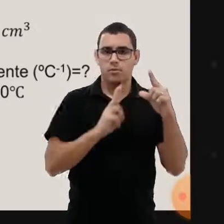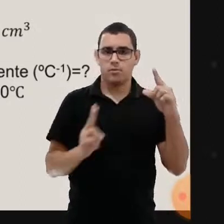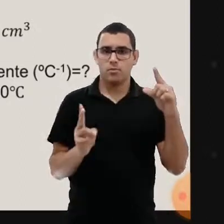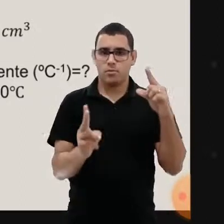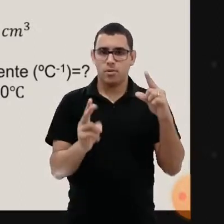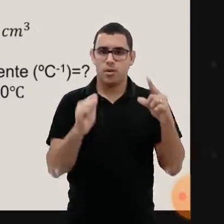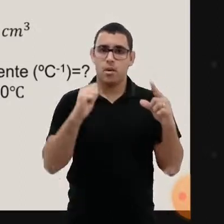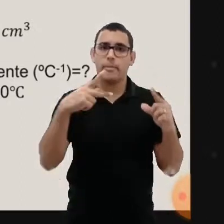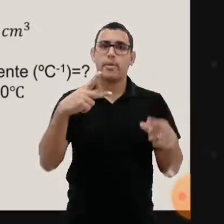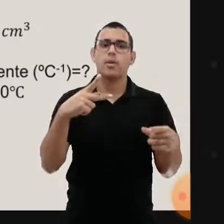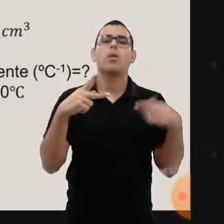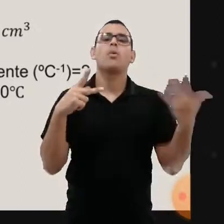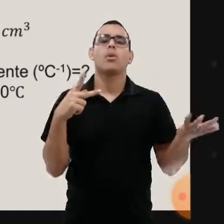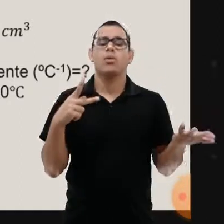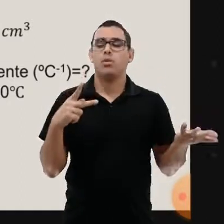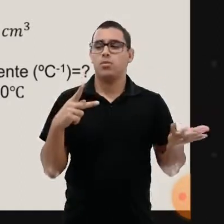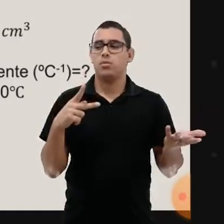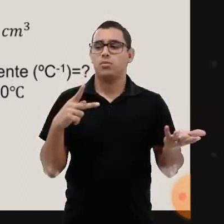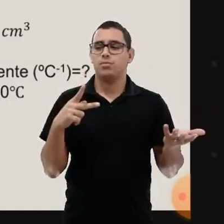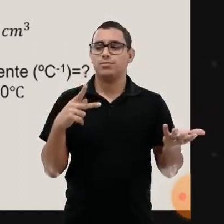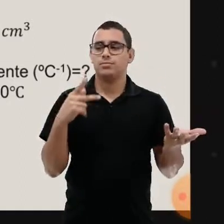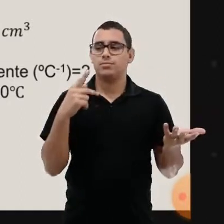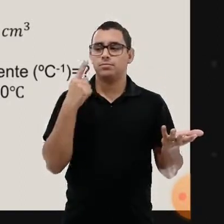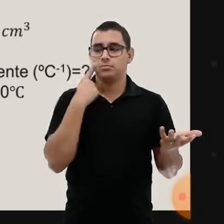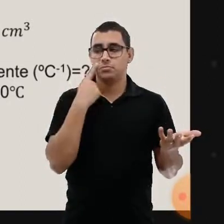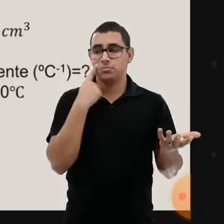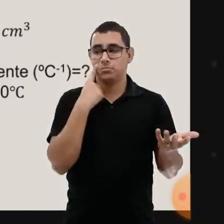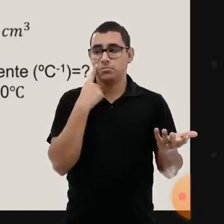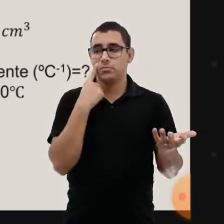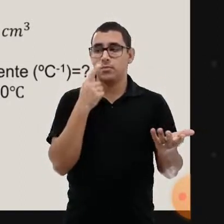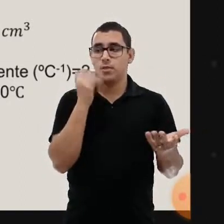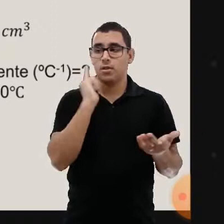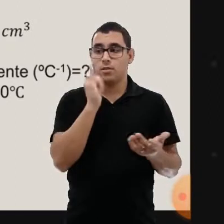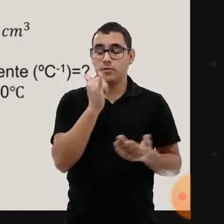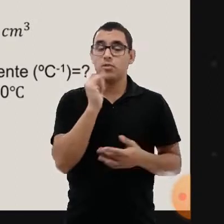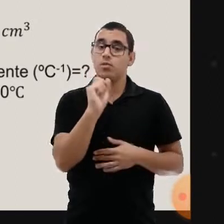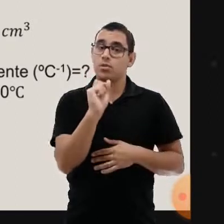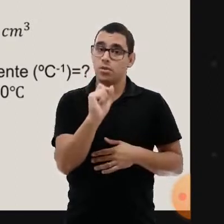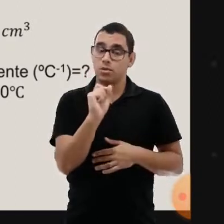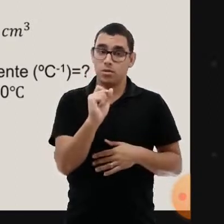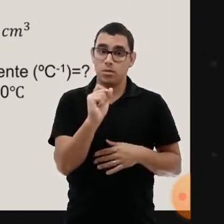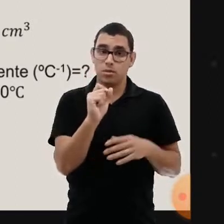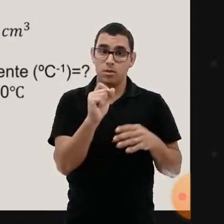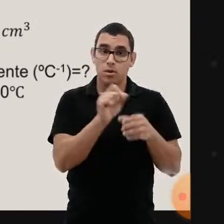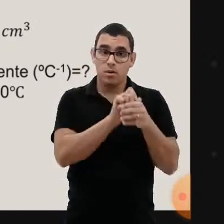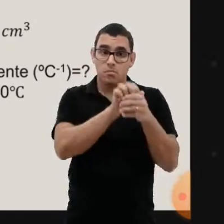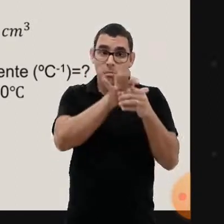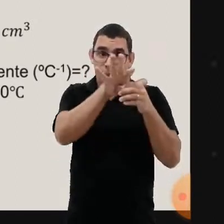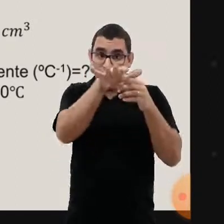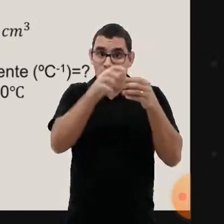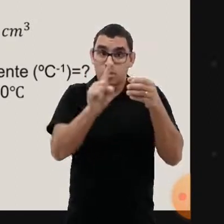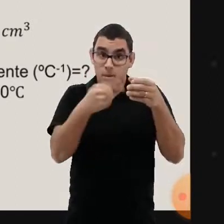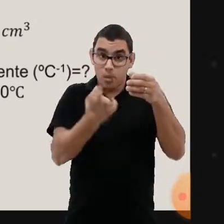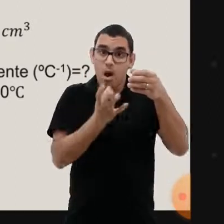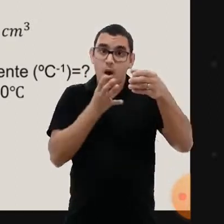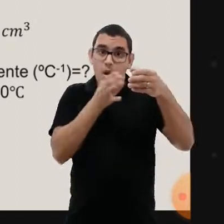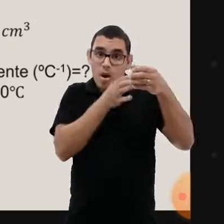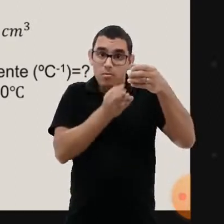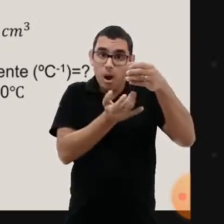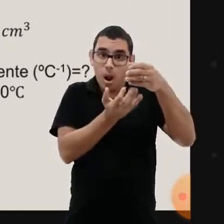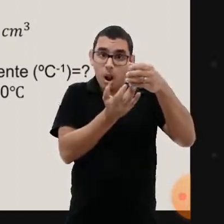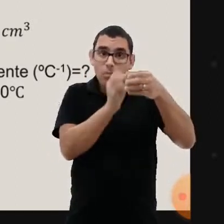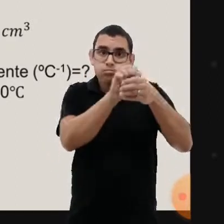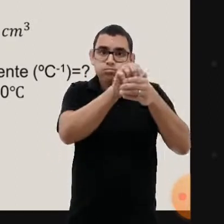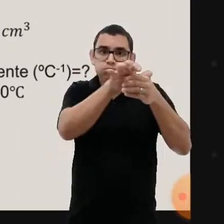variação volumétrica aparente? Então, observem que ele disse na questão que